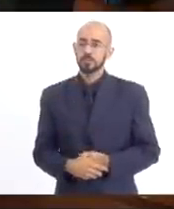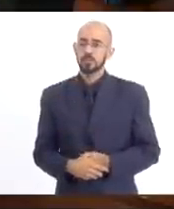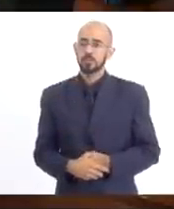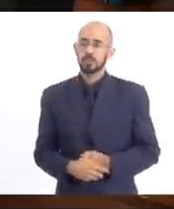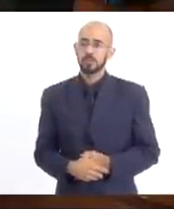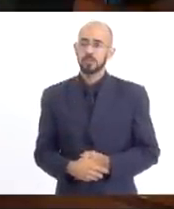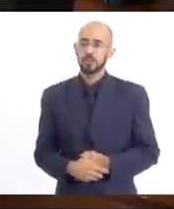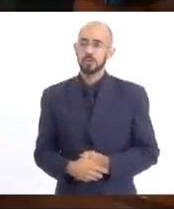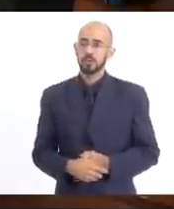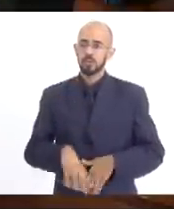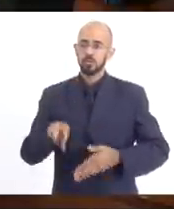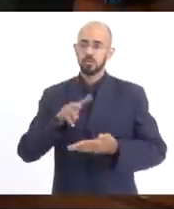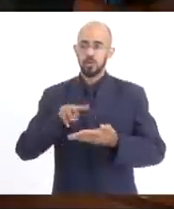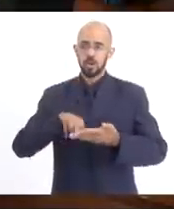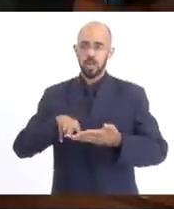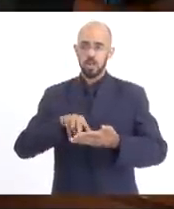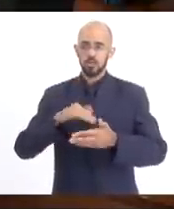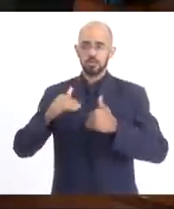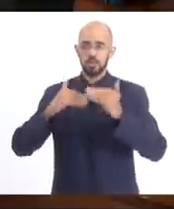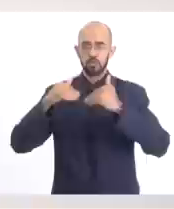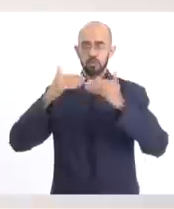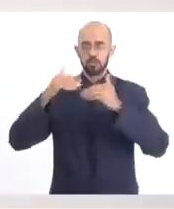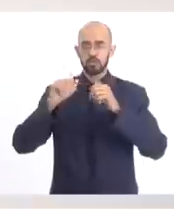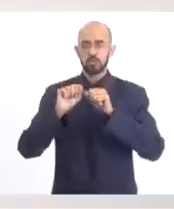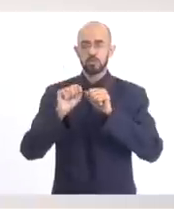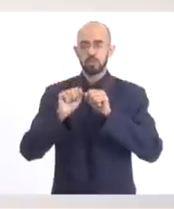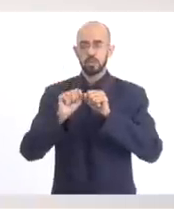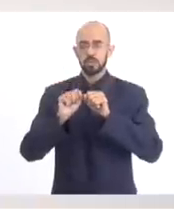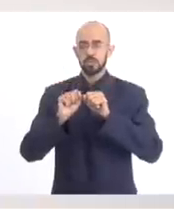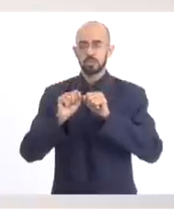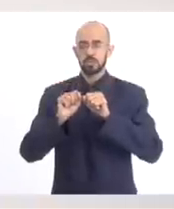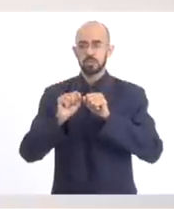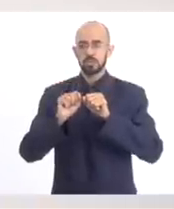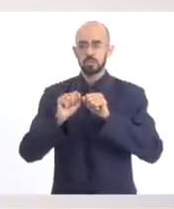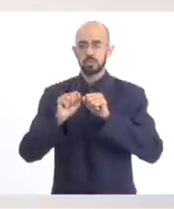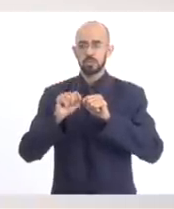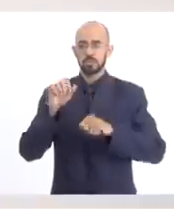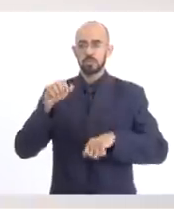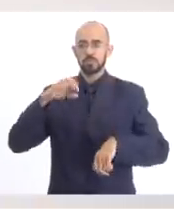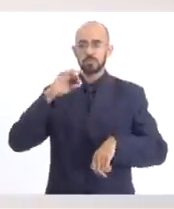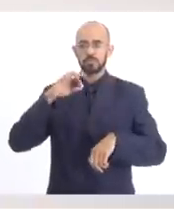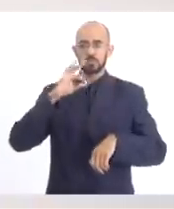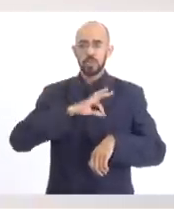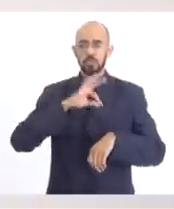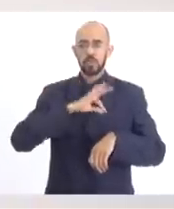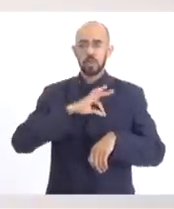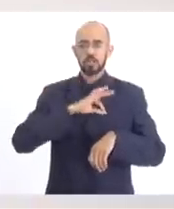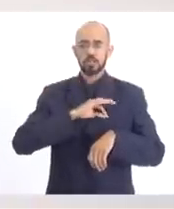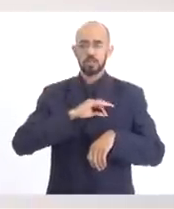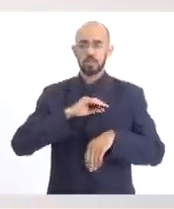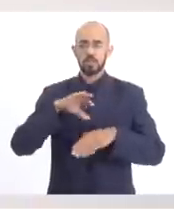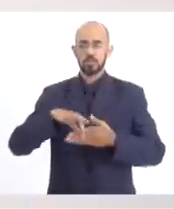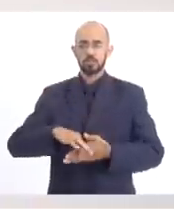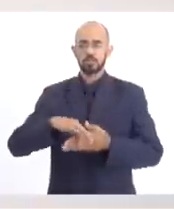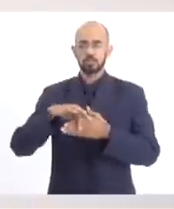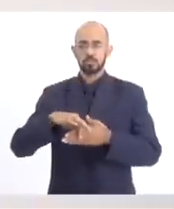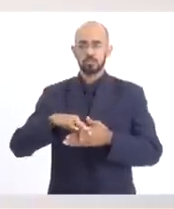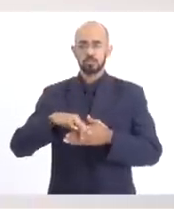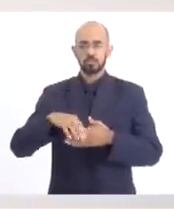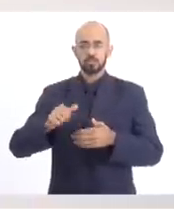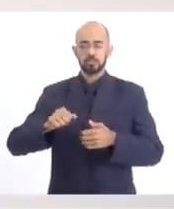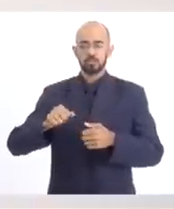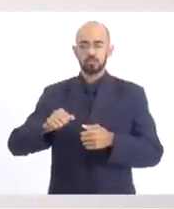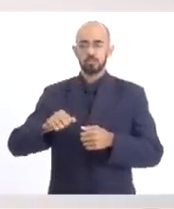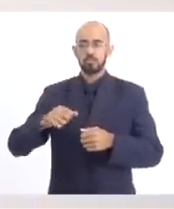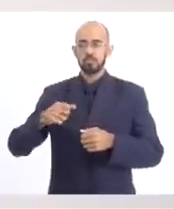Eu vou ler os avanços que foram feitos. Remuneração do posto acima ao reformado por invalidez decorrente do